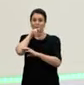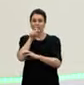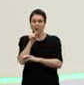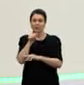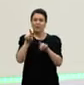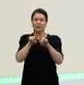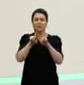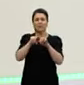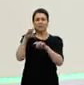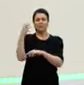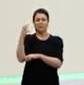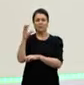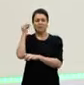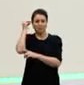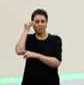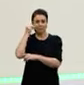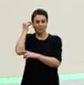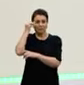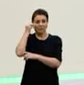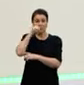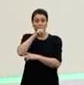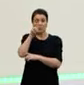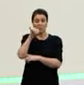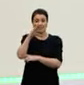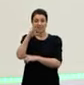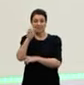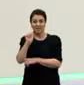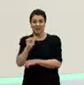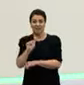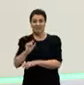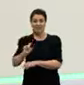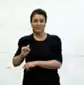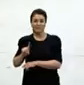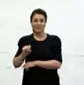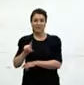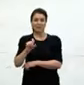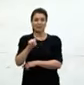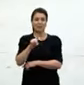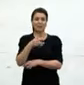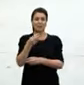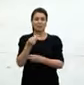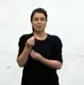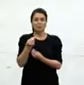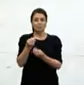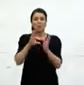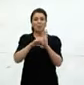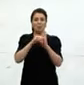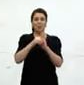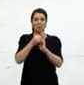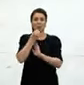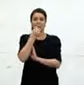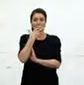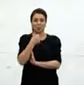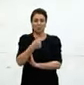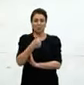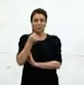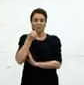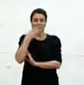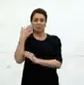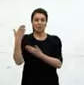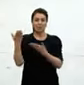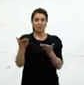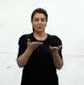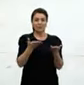e experimentos com Zika vírus. Pesado esse currículo, hein, Fernanda? Seja bem-vinda à nossa aula.